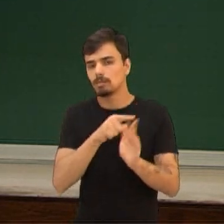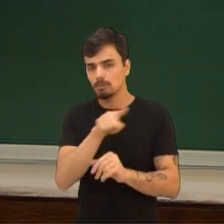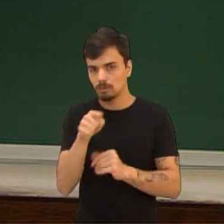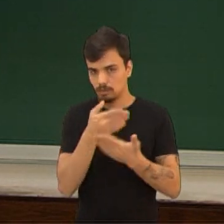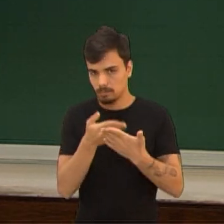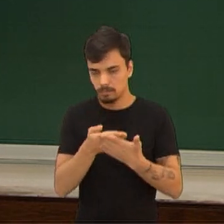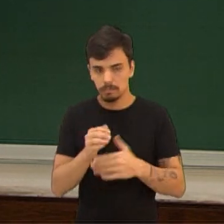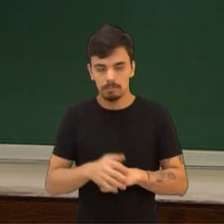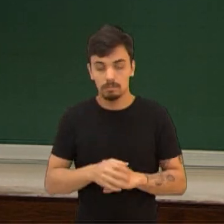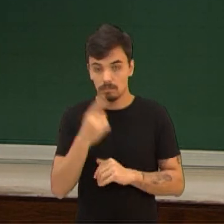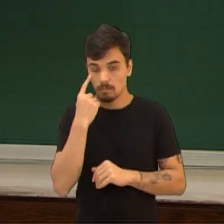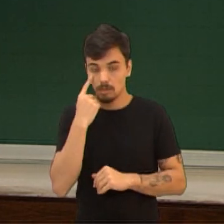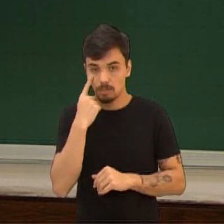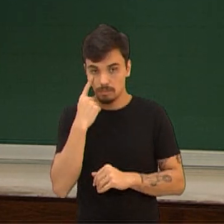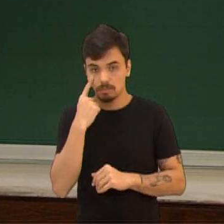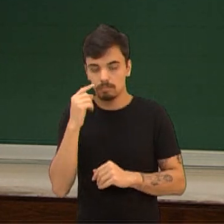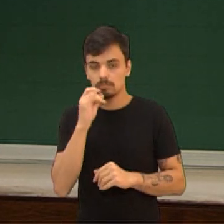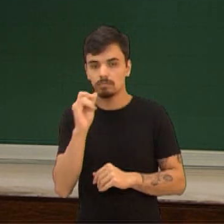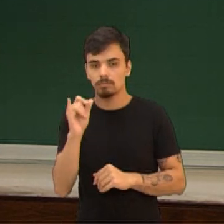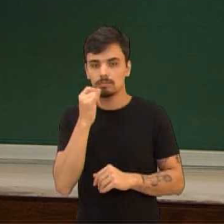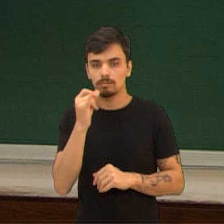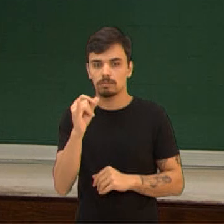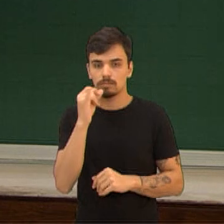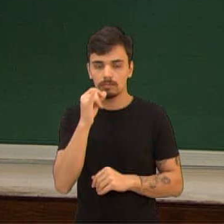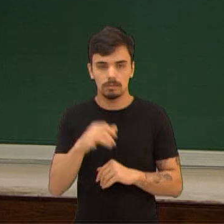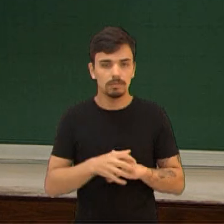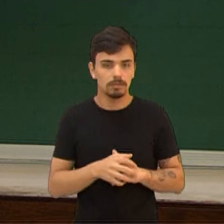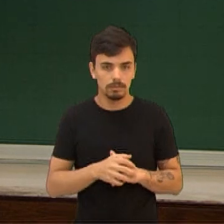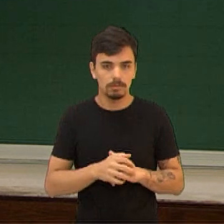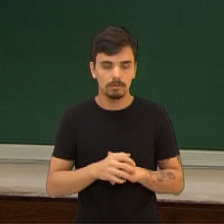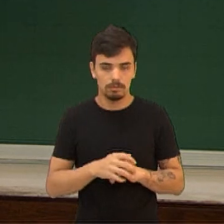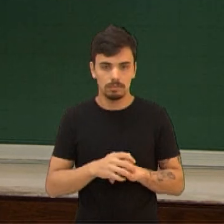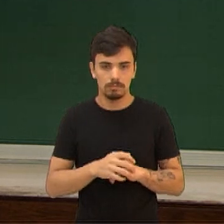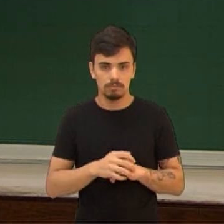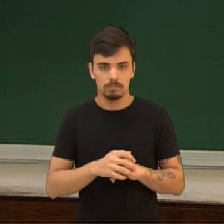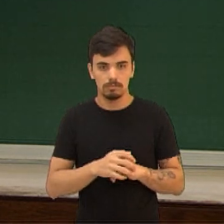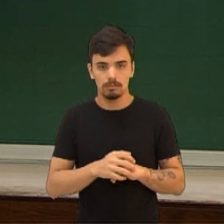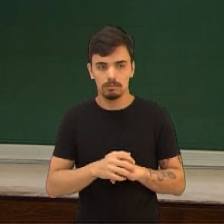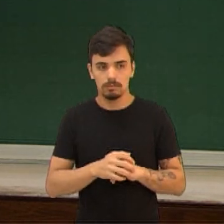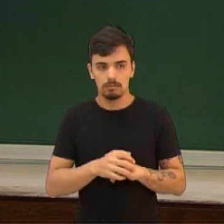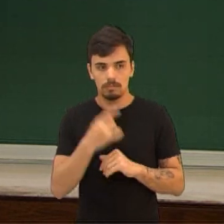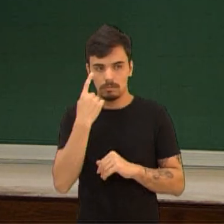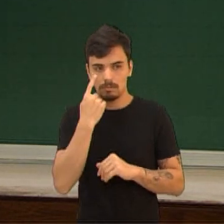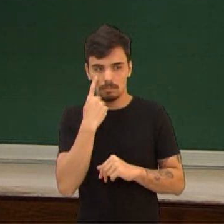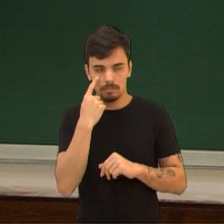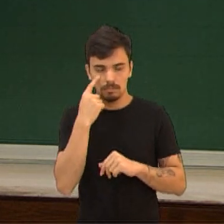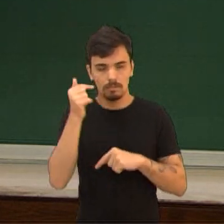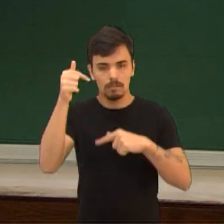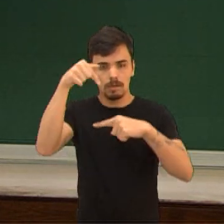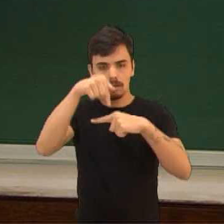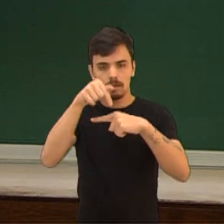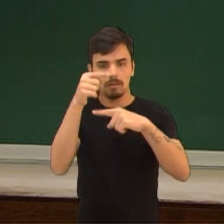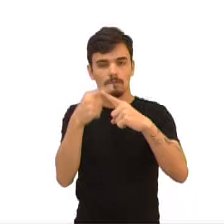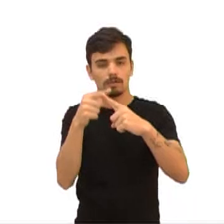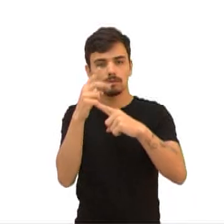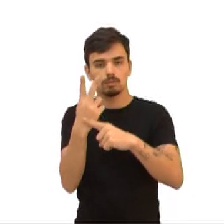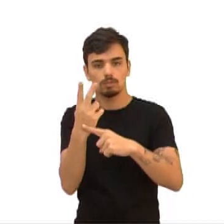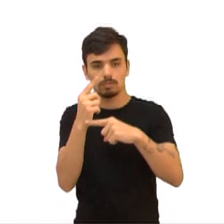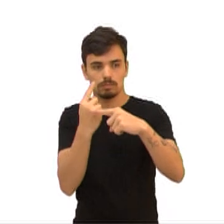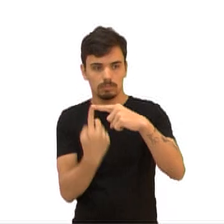A energia é carga vezes tensão sobre 2. Que é, usando o gráfico, nós vamos resolver por essa